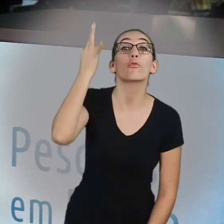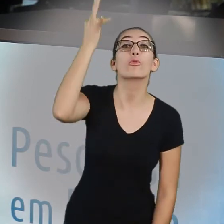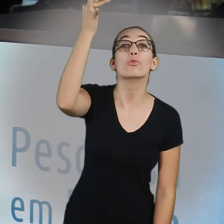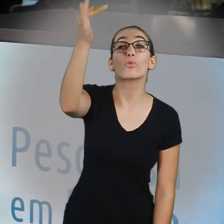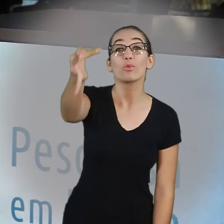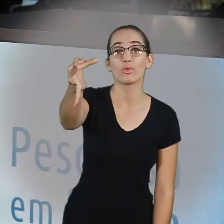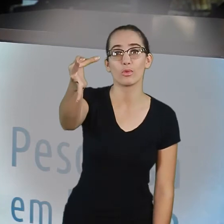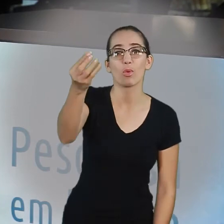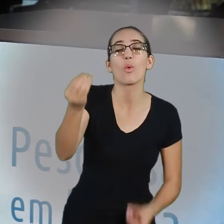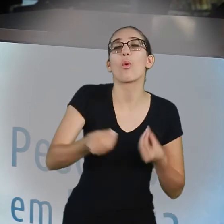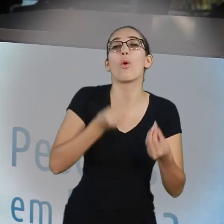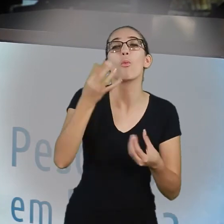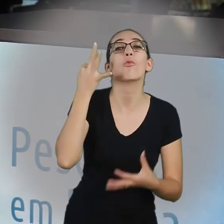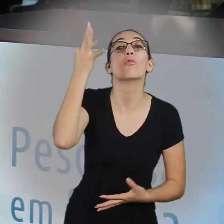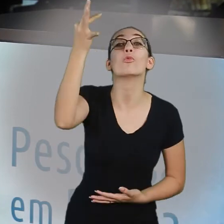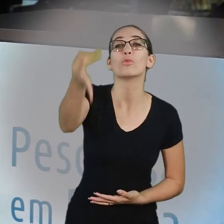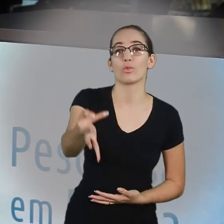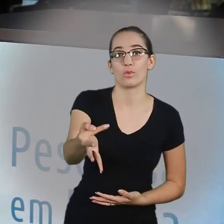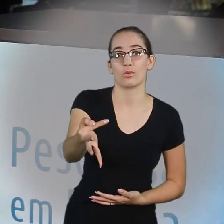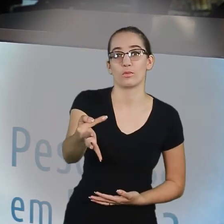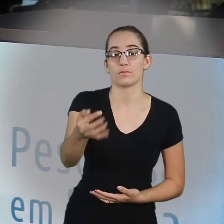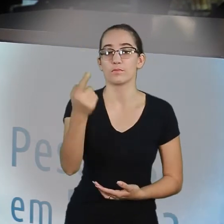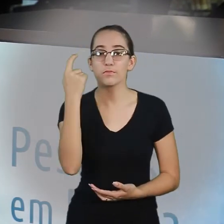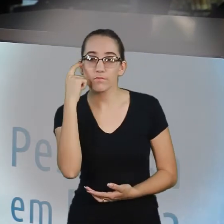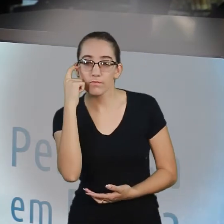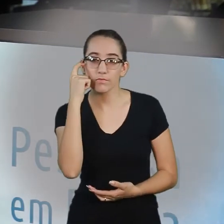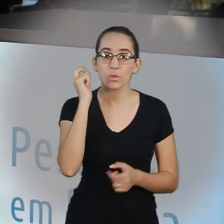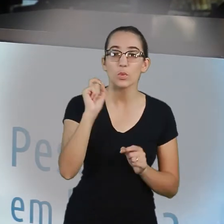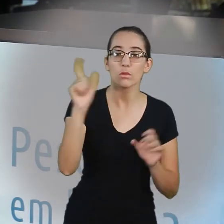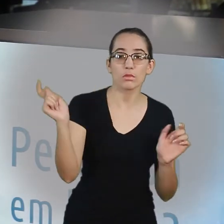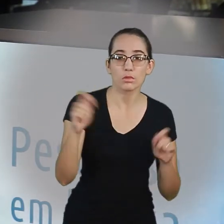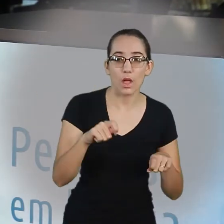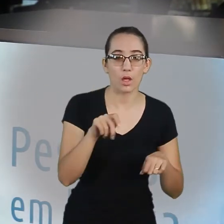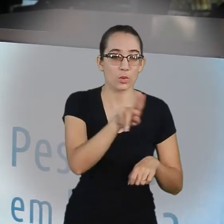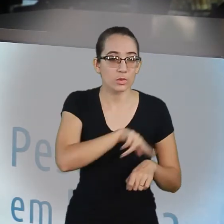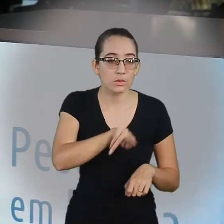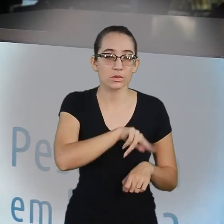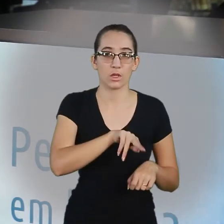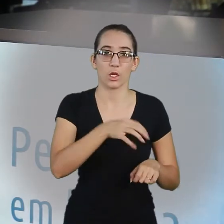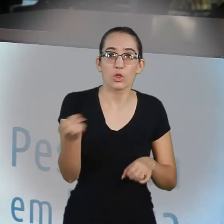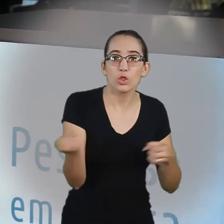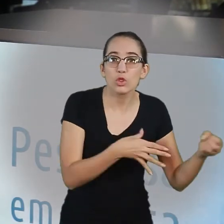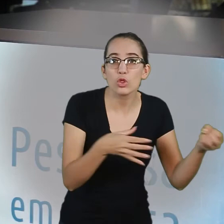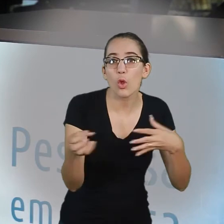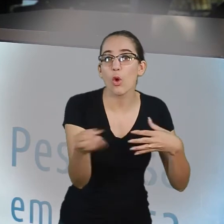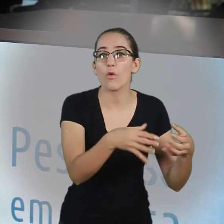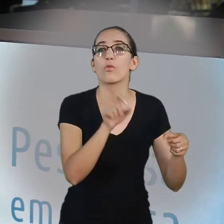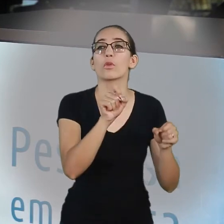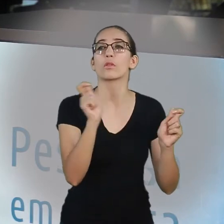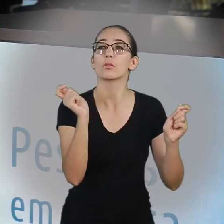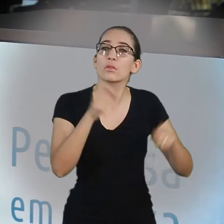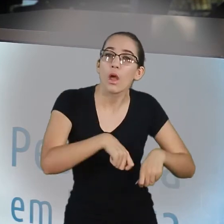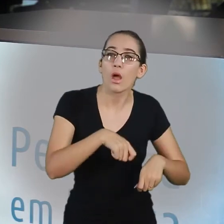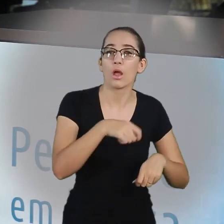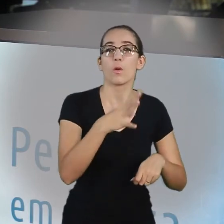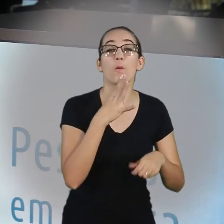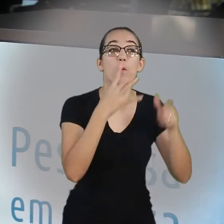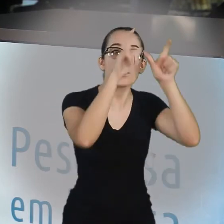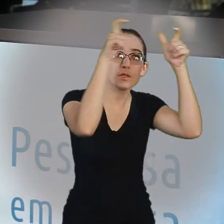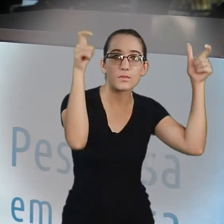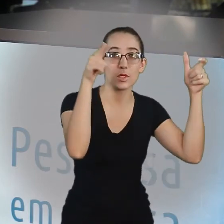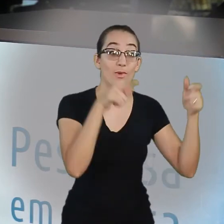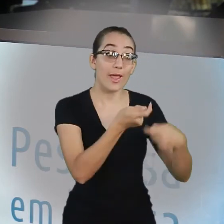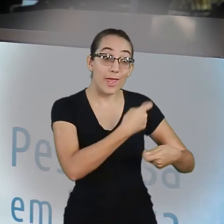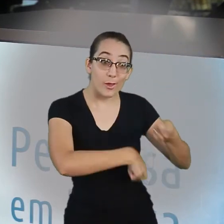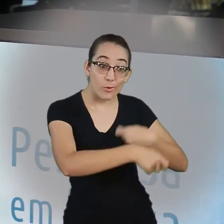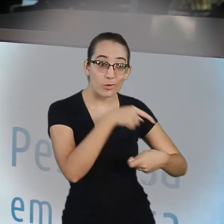com um desenvolvimento baseado no conhecimento, baseado na inovação, baseado numa economia de alto nível que nós temos que